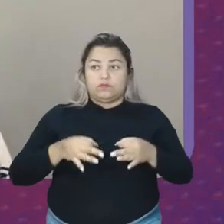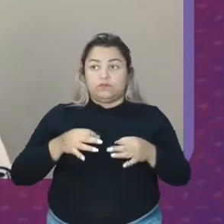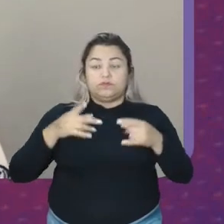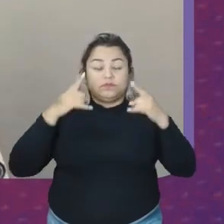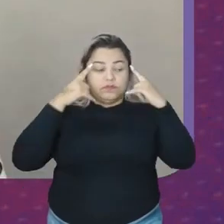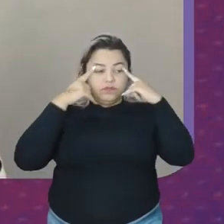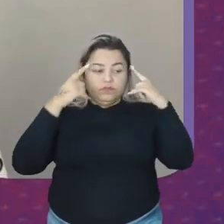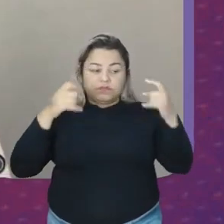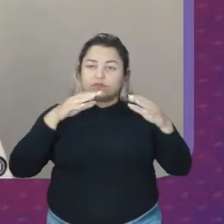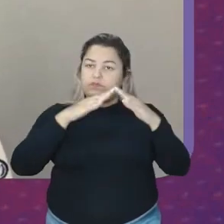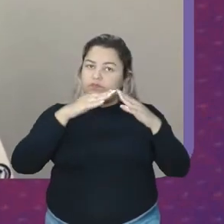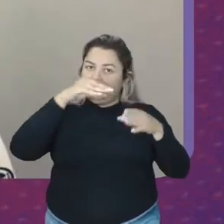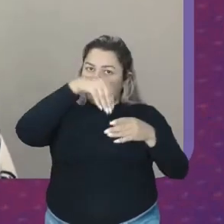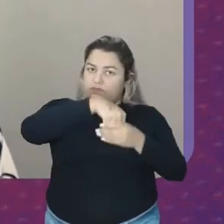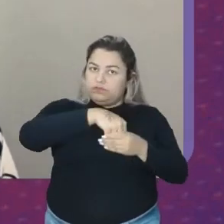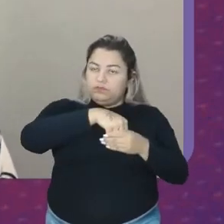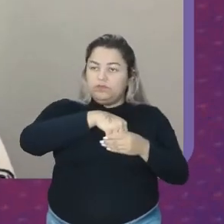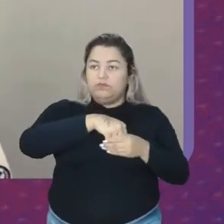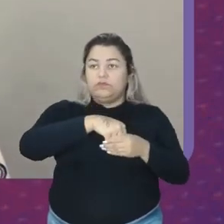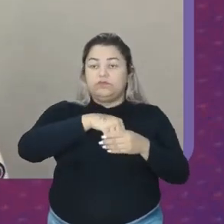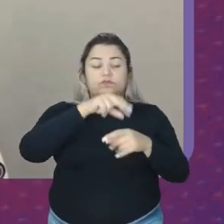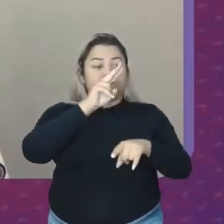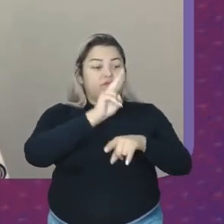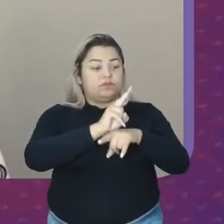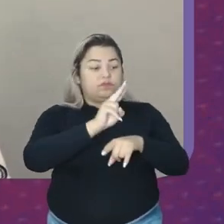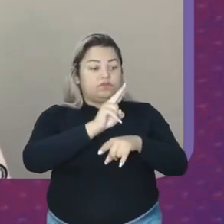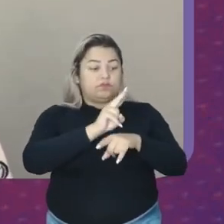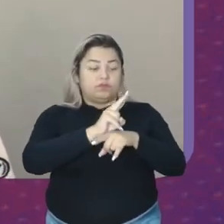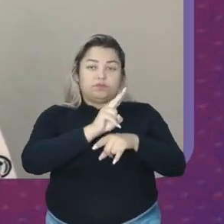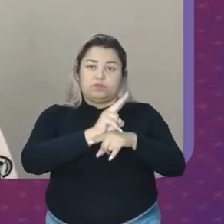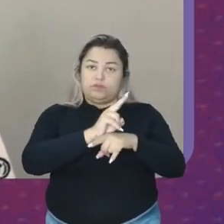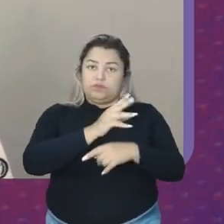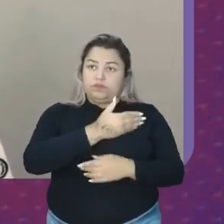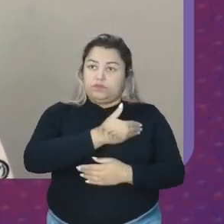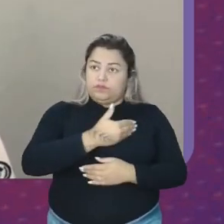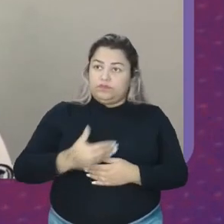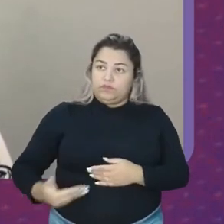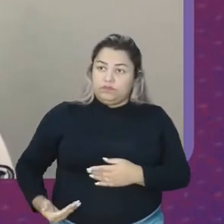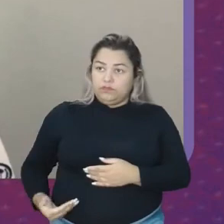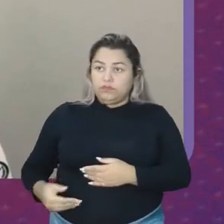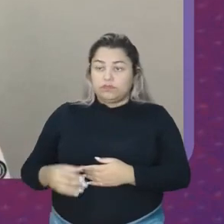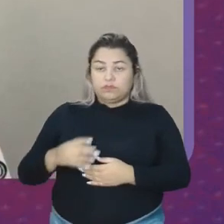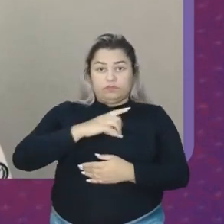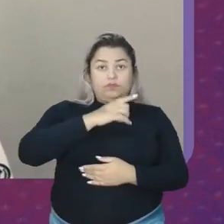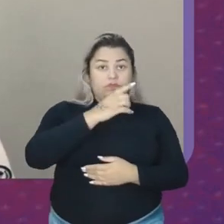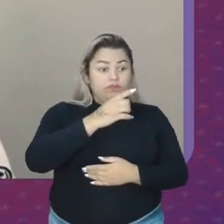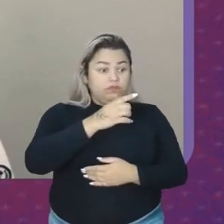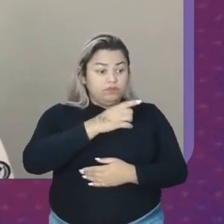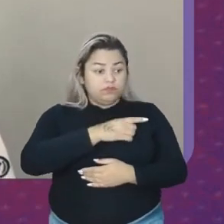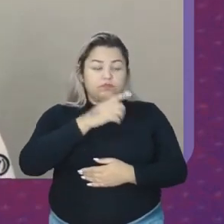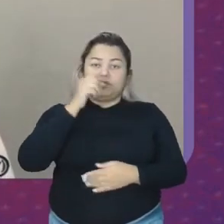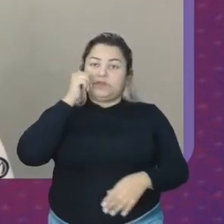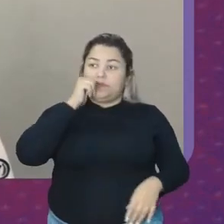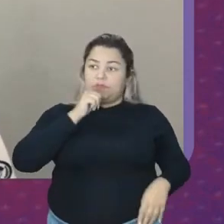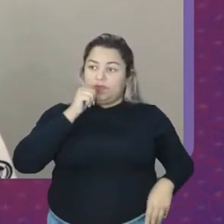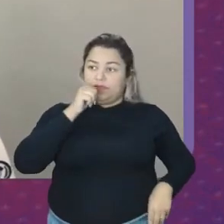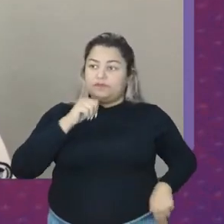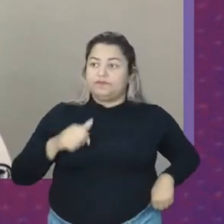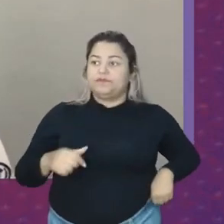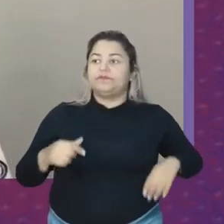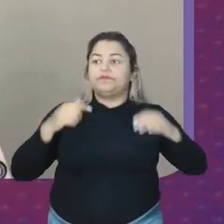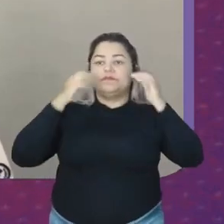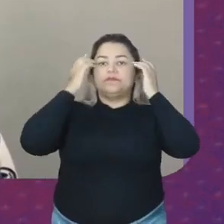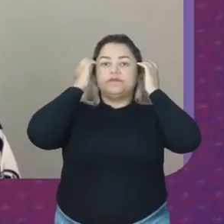Violência Doméstica, a Defensoria Pública, a Delegacia da Mulher, o